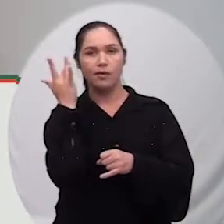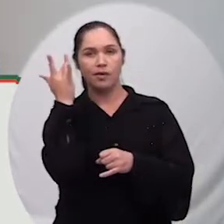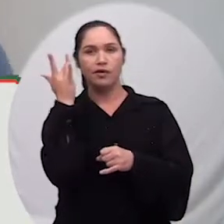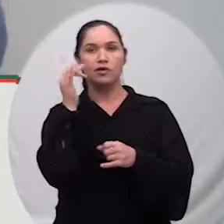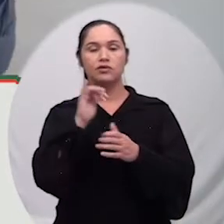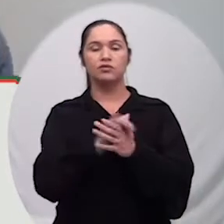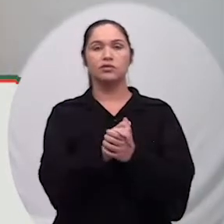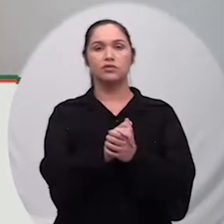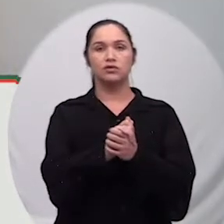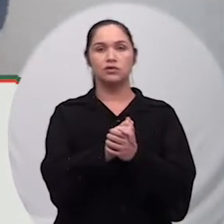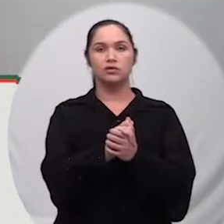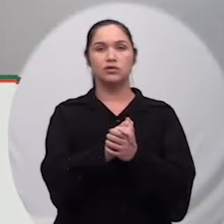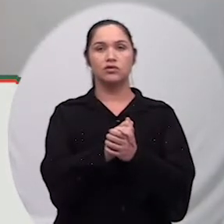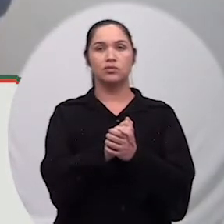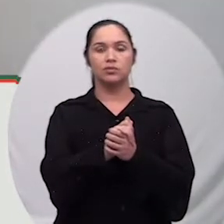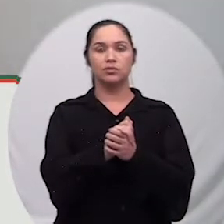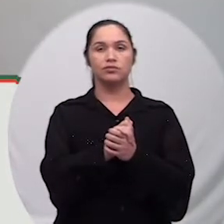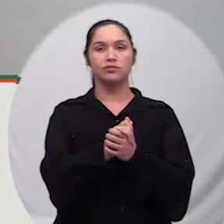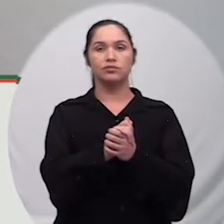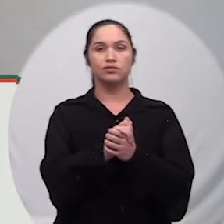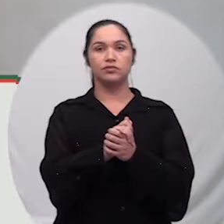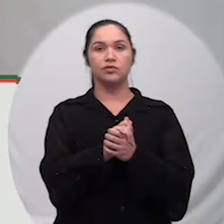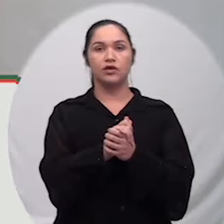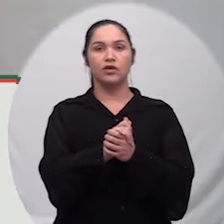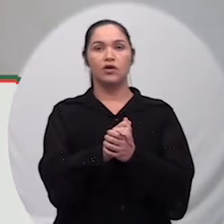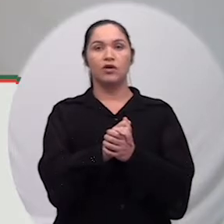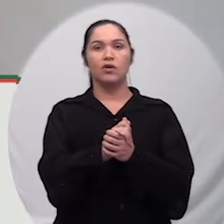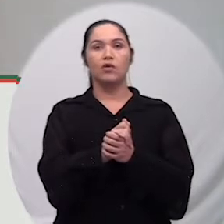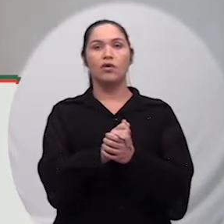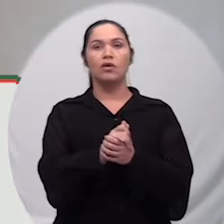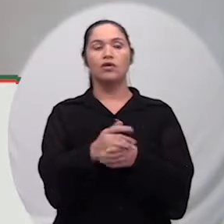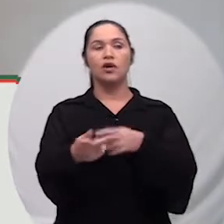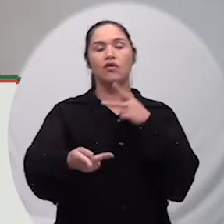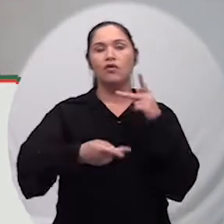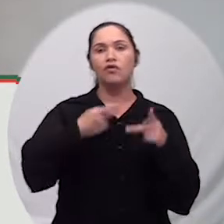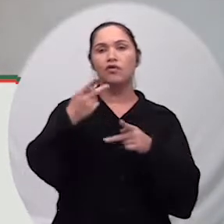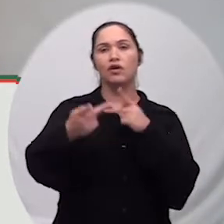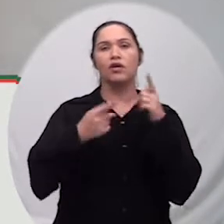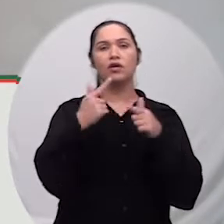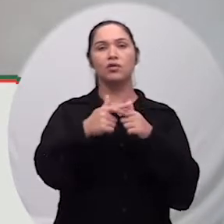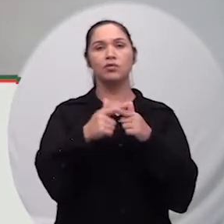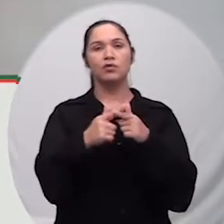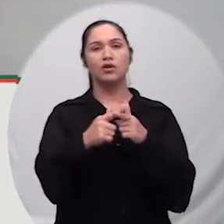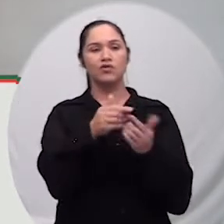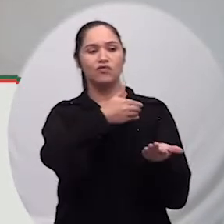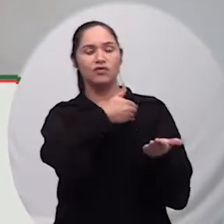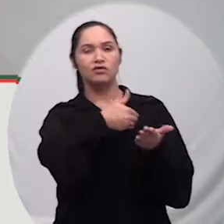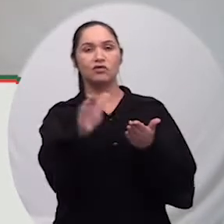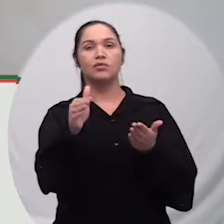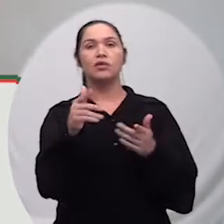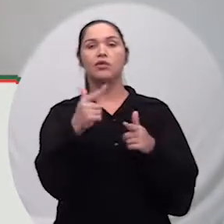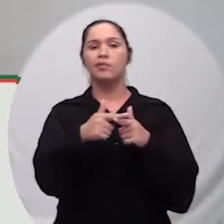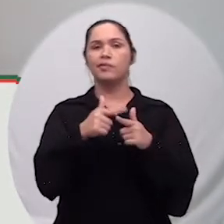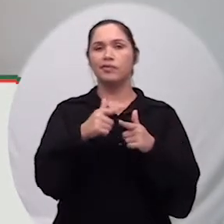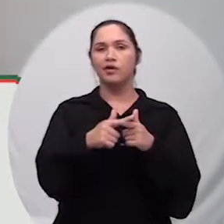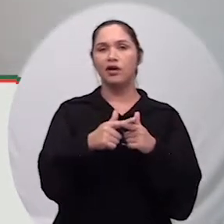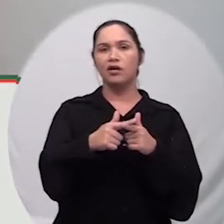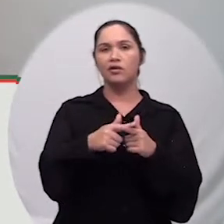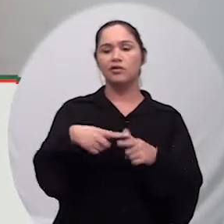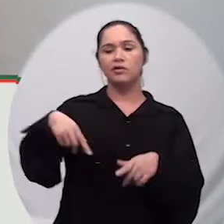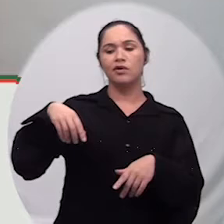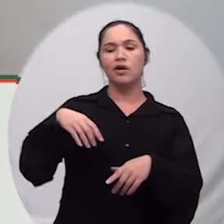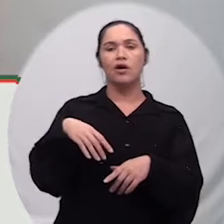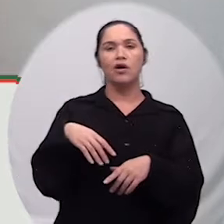aí, por questões de ordem política. Receba a minha solidariedade, Edson, você que está aqui presente nessa casa e tem acompanhado os trabalhos do